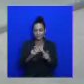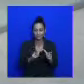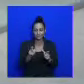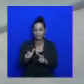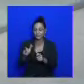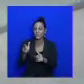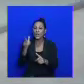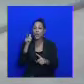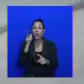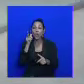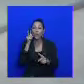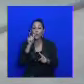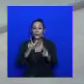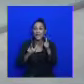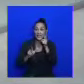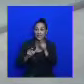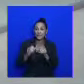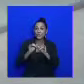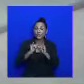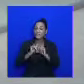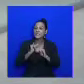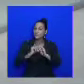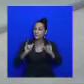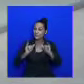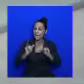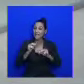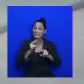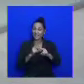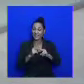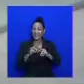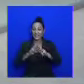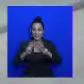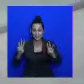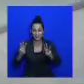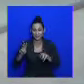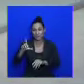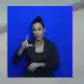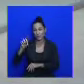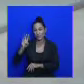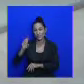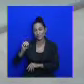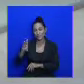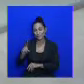todos os resultados serão publicados na página da Caixa Loterias. Caixa.gov.br